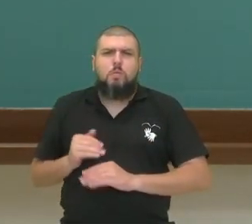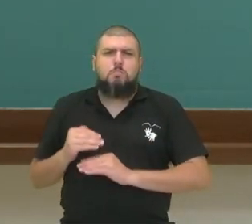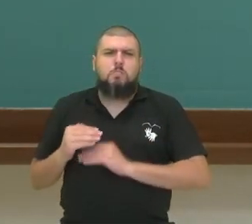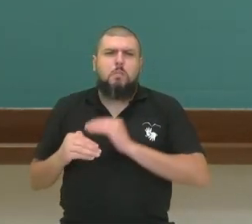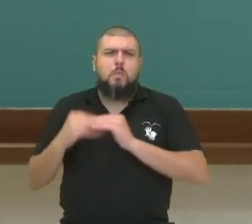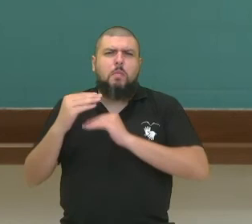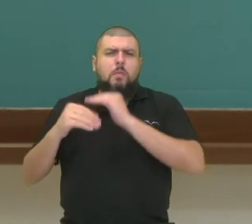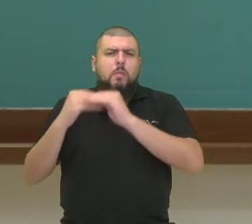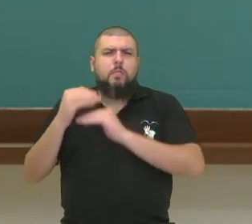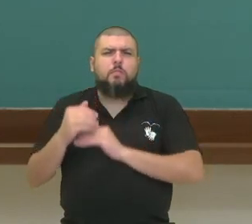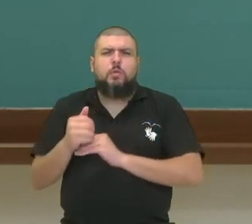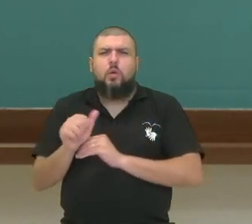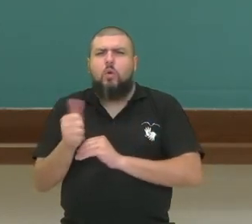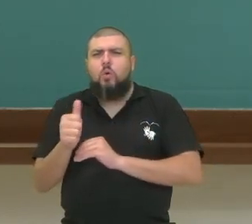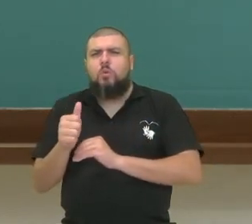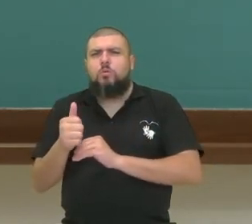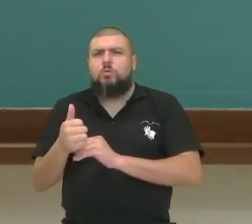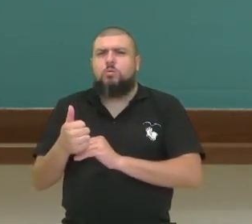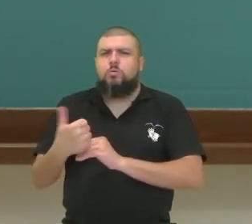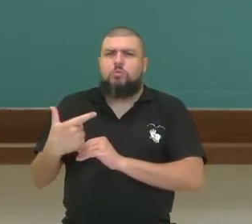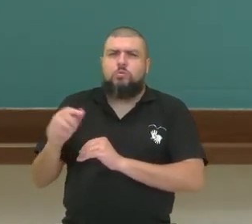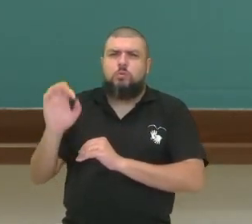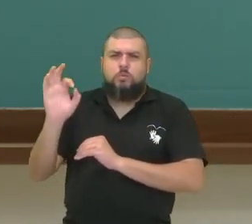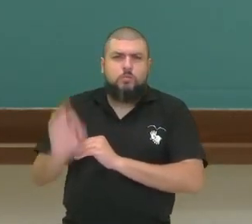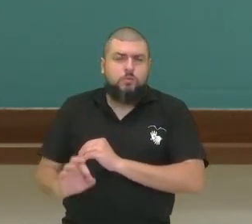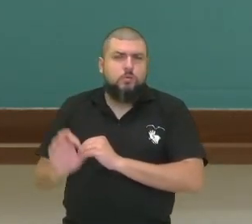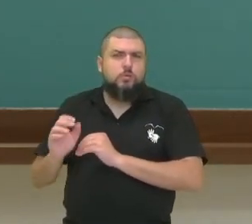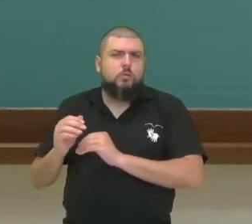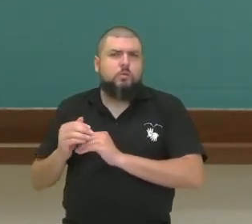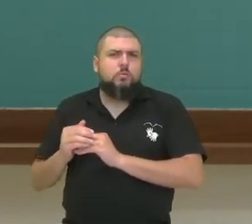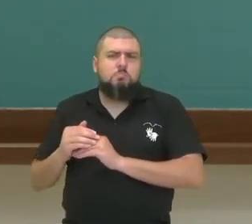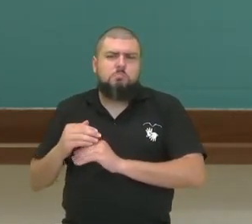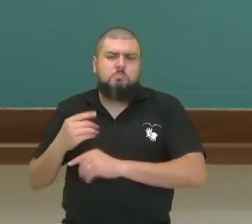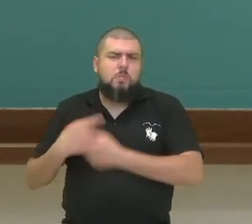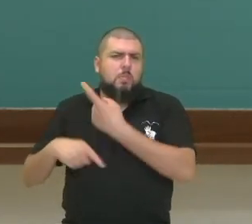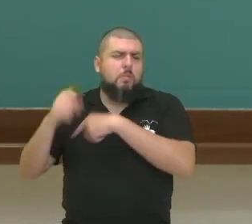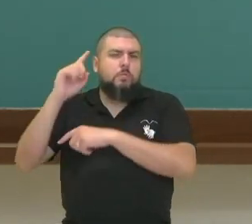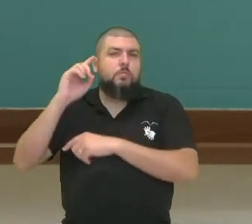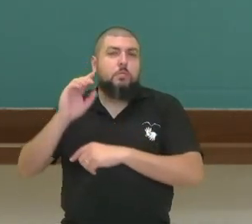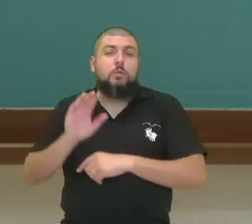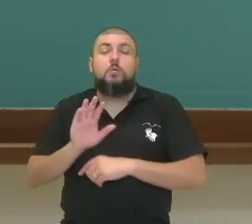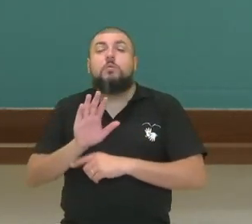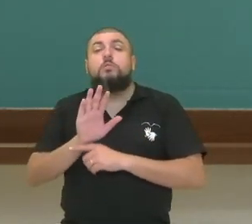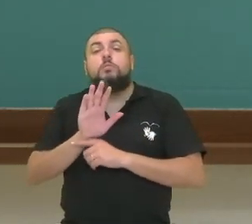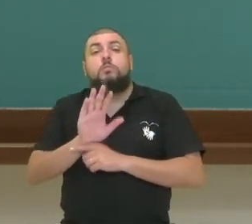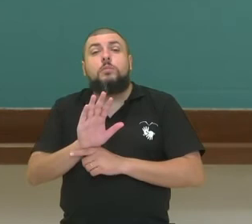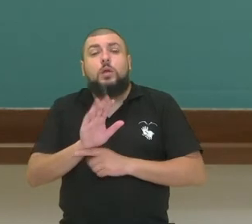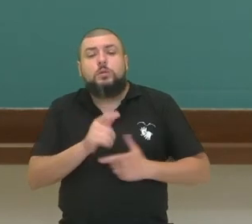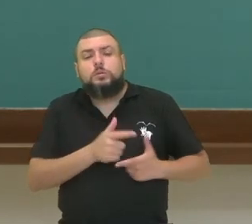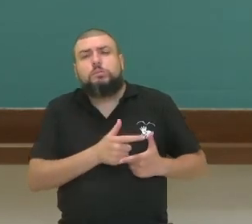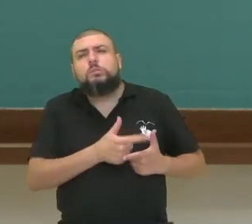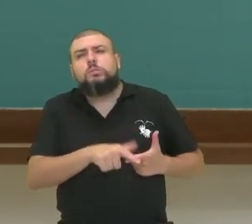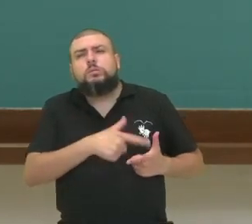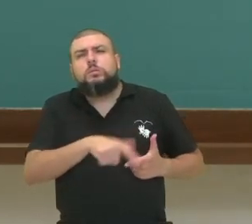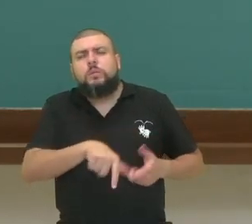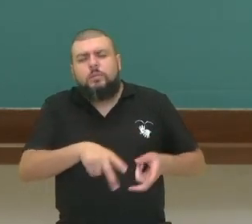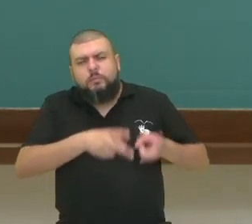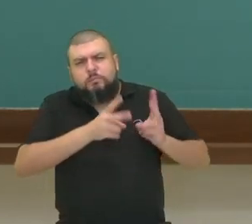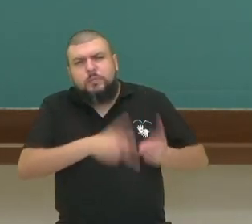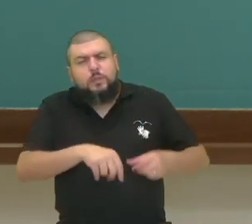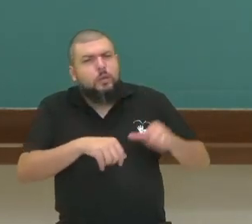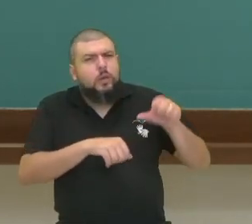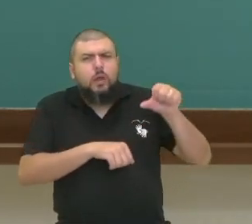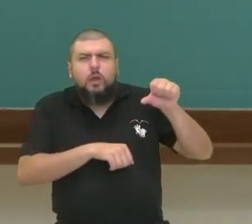11%, 12% ao ano, mas ele não conseguia se livrar da sua pobreza, que muito pelo